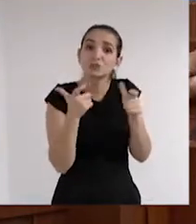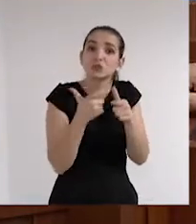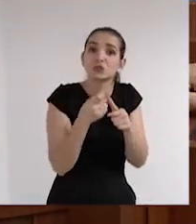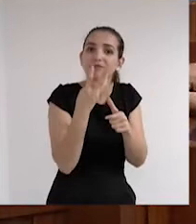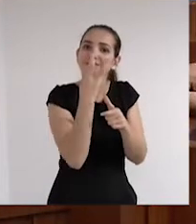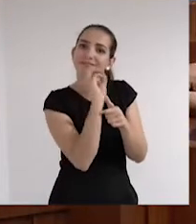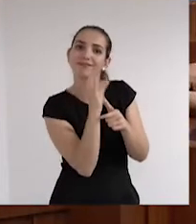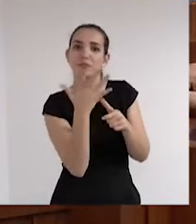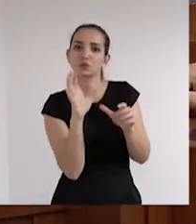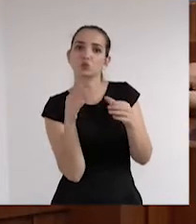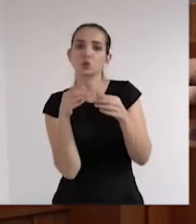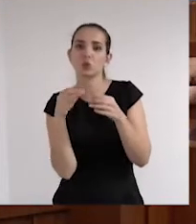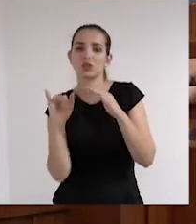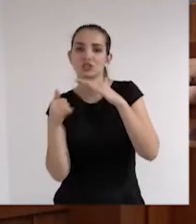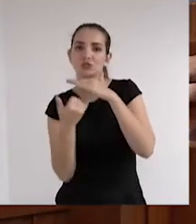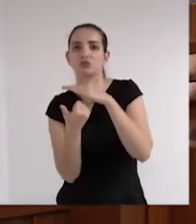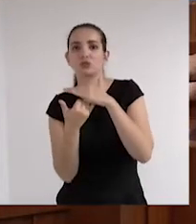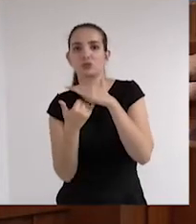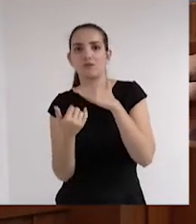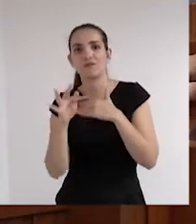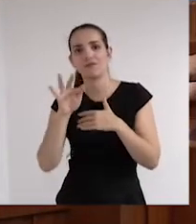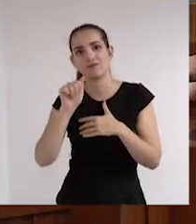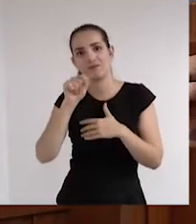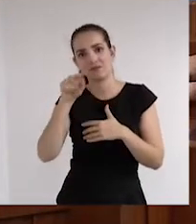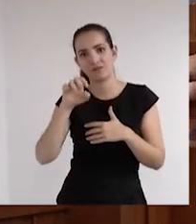fazendárias no nosso Estado. Foram